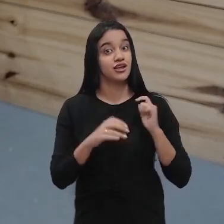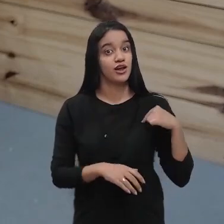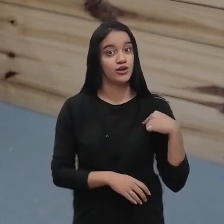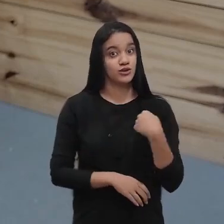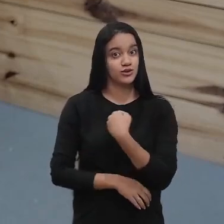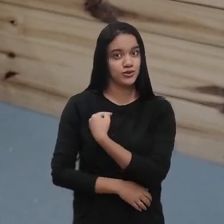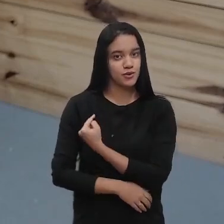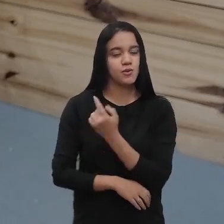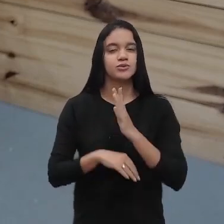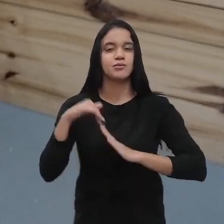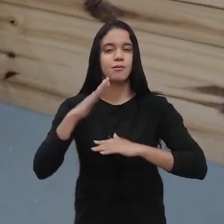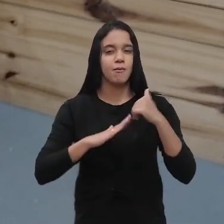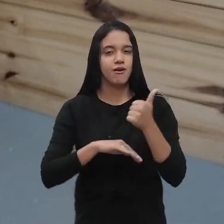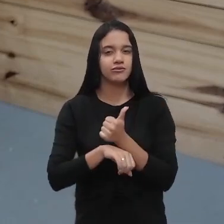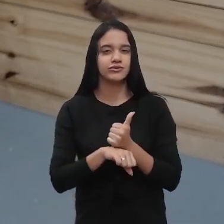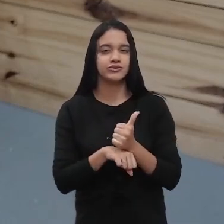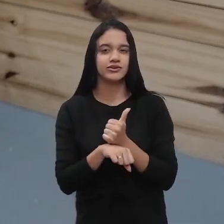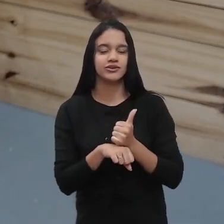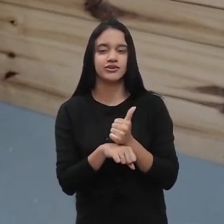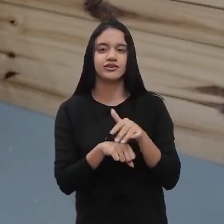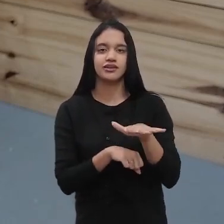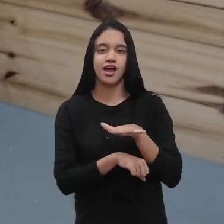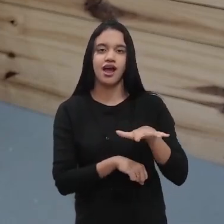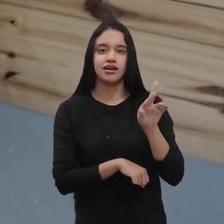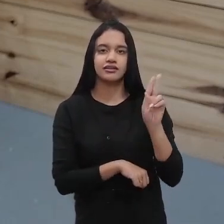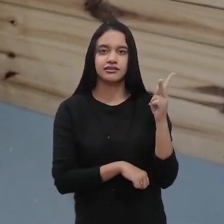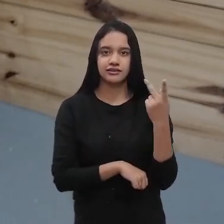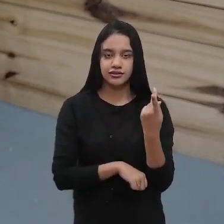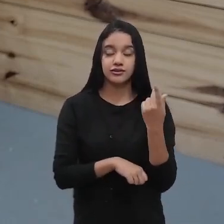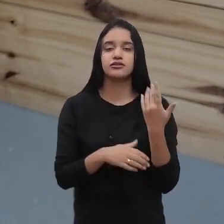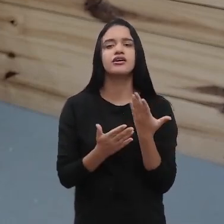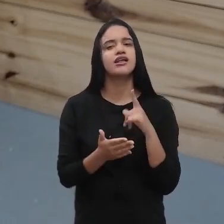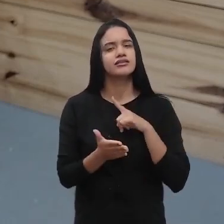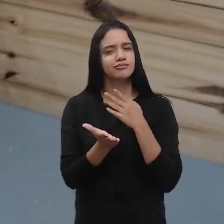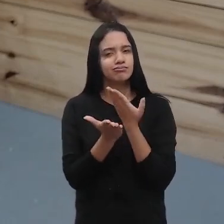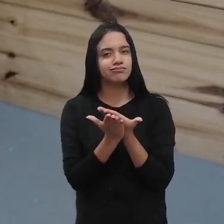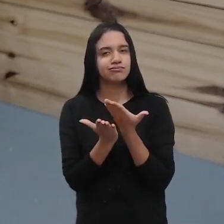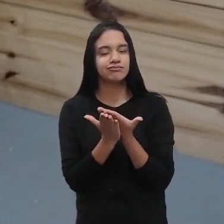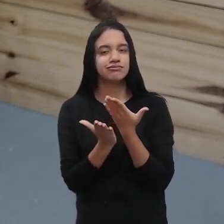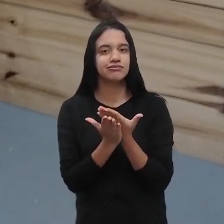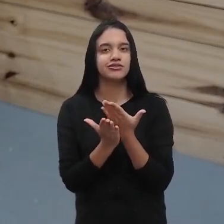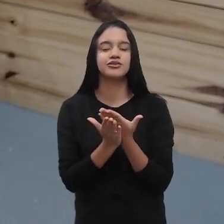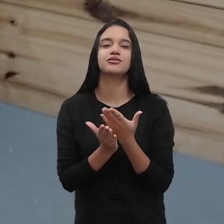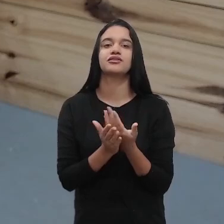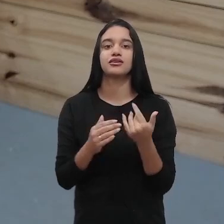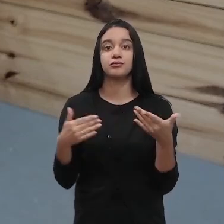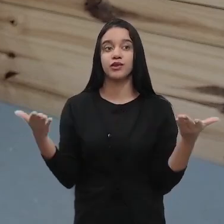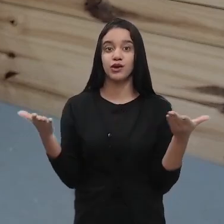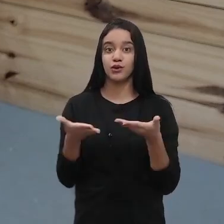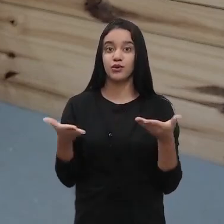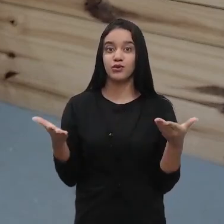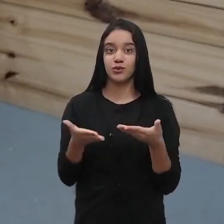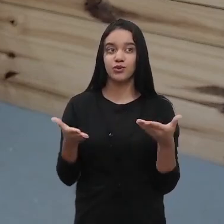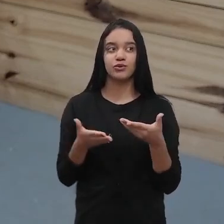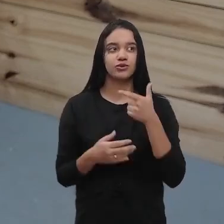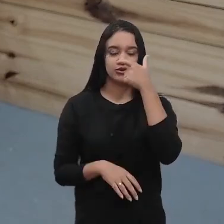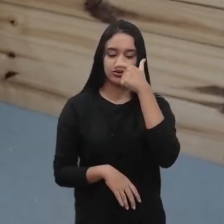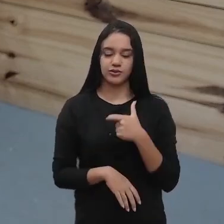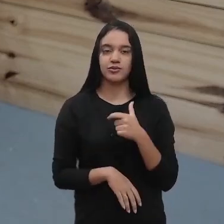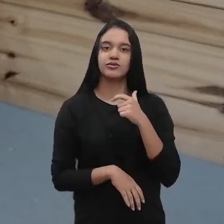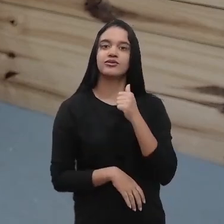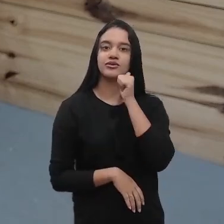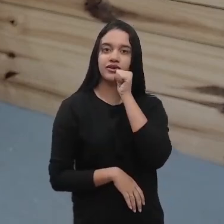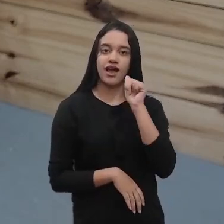nós, profissionais da área de recursos humanos, devemos nos qualificar e estamos aqui para isso, não é? Hoje, eu sou a professora Ana